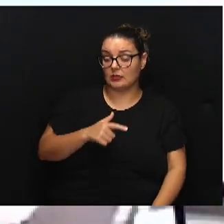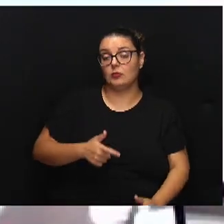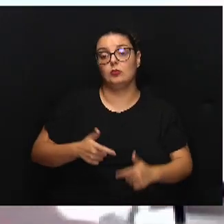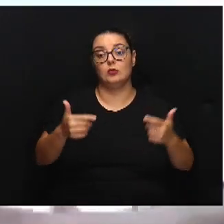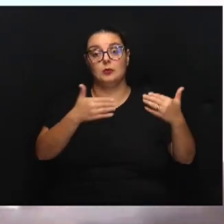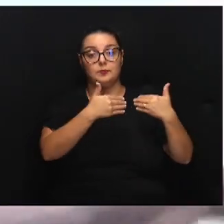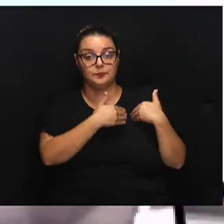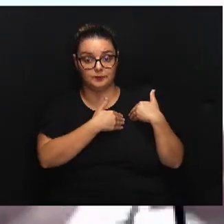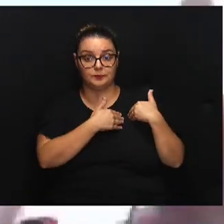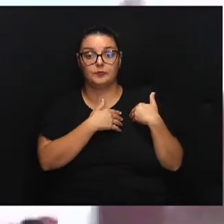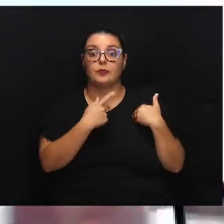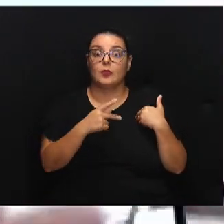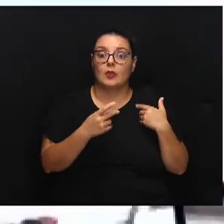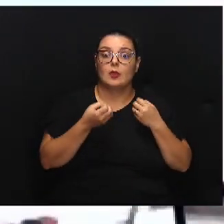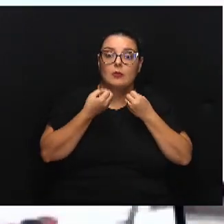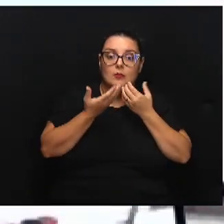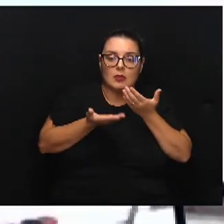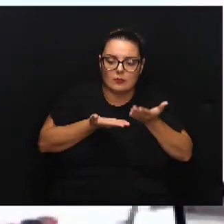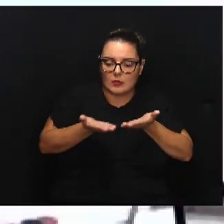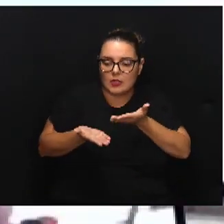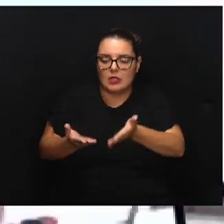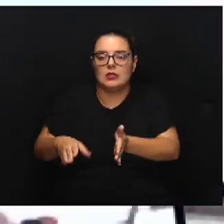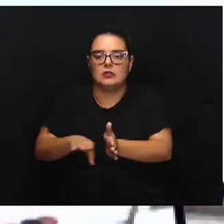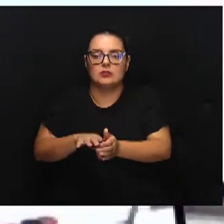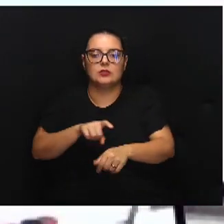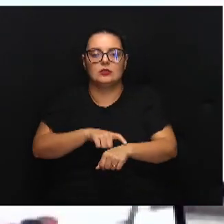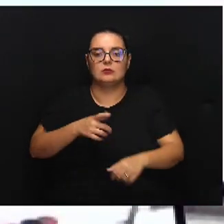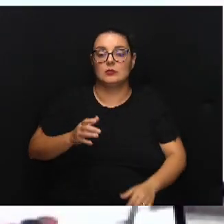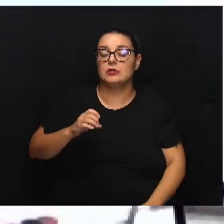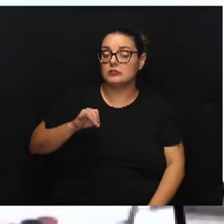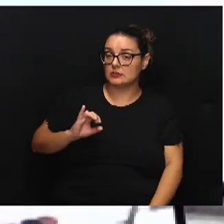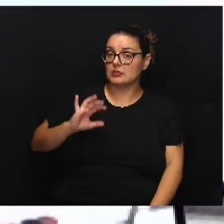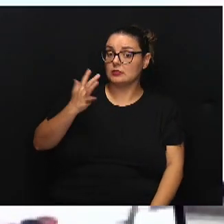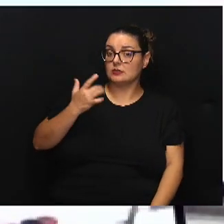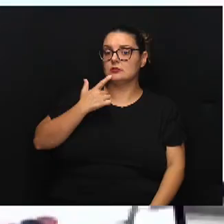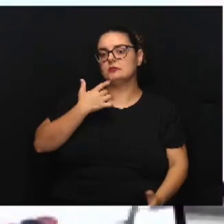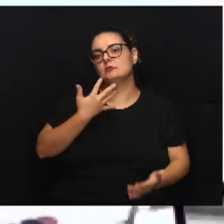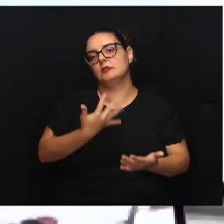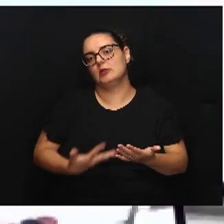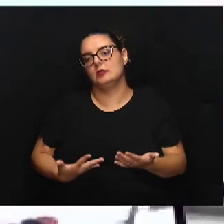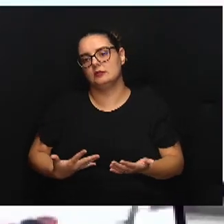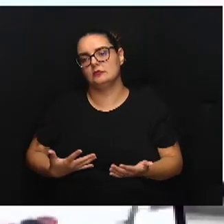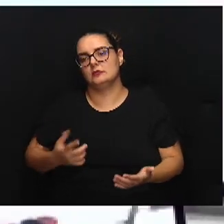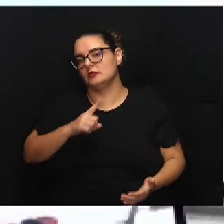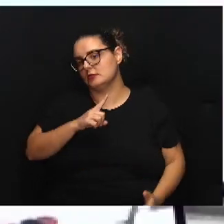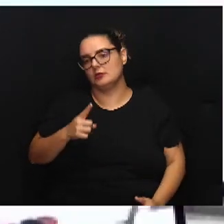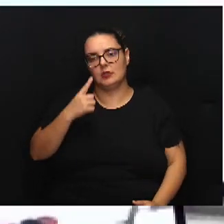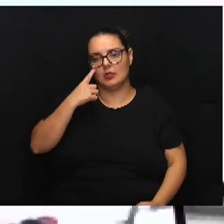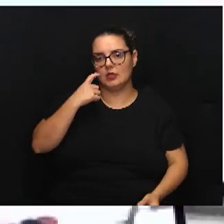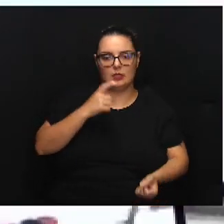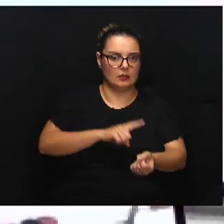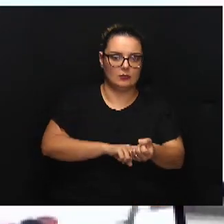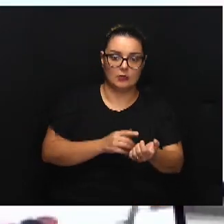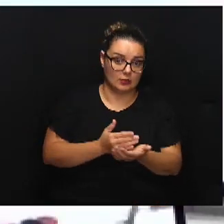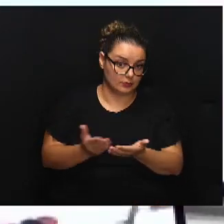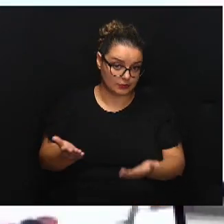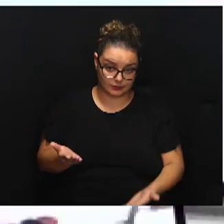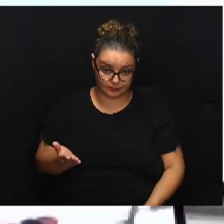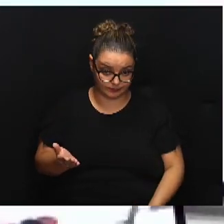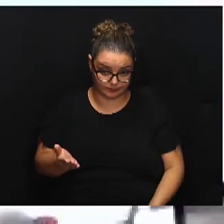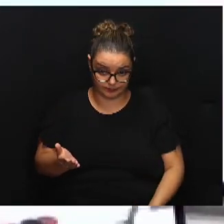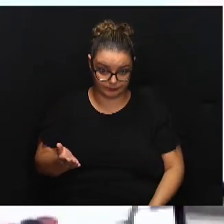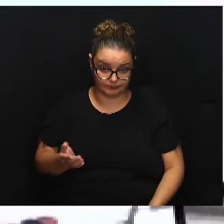ela seja bem cuidada até chegar esse momento, que se acontecer um sangramento, ela já não estava com anemia para começar. E